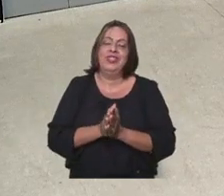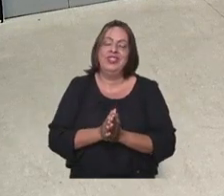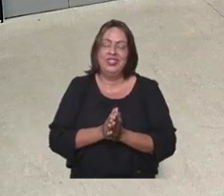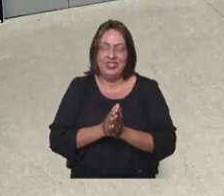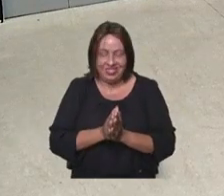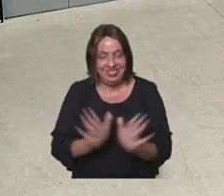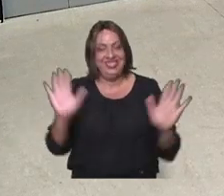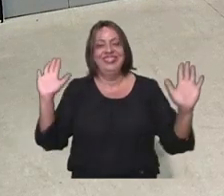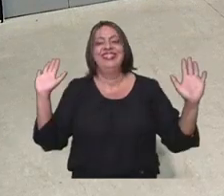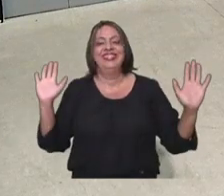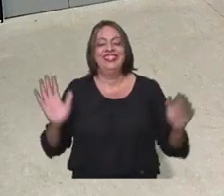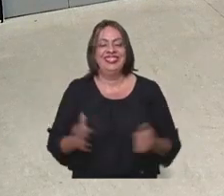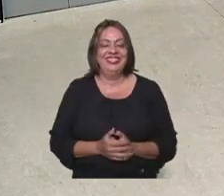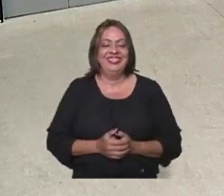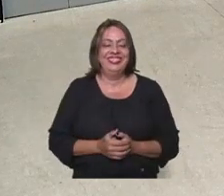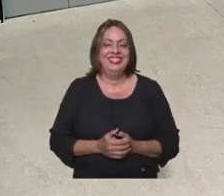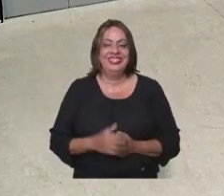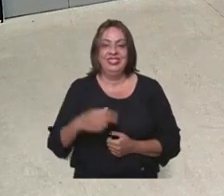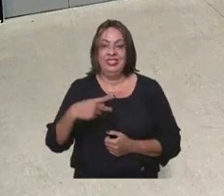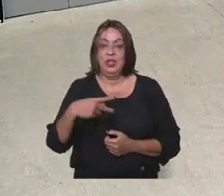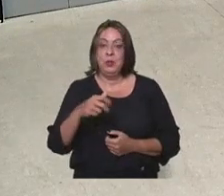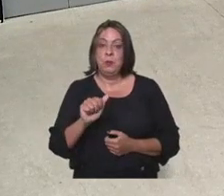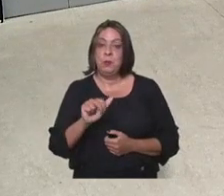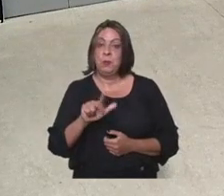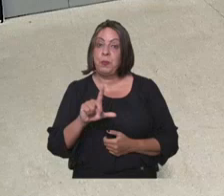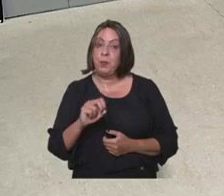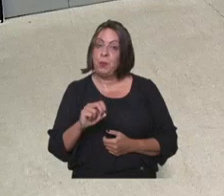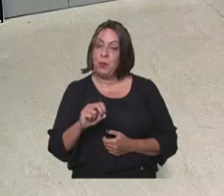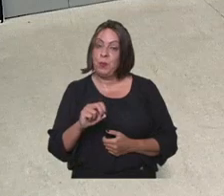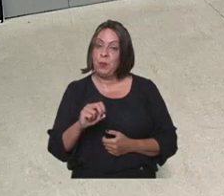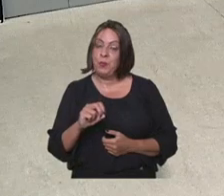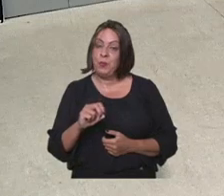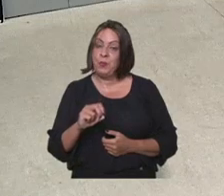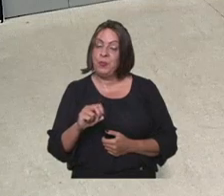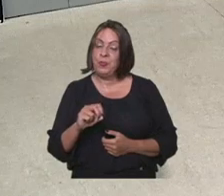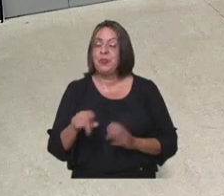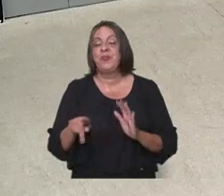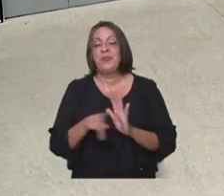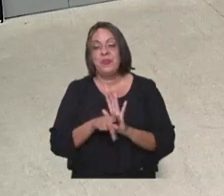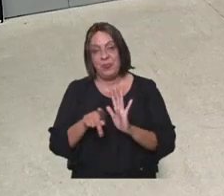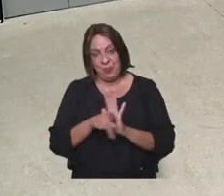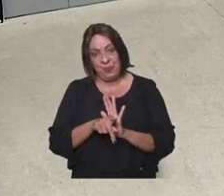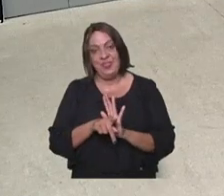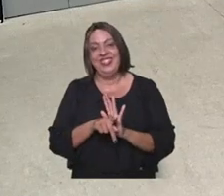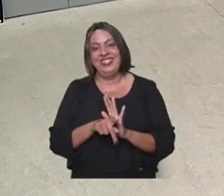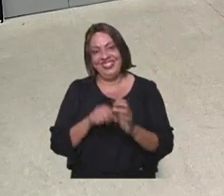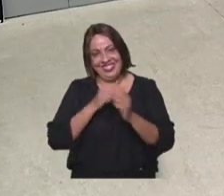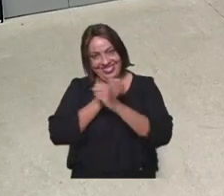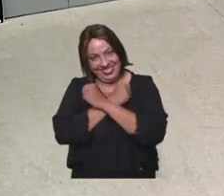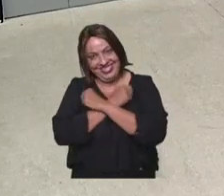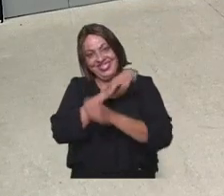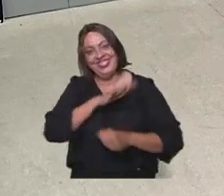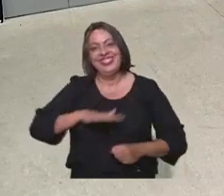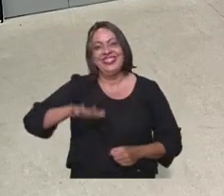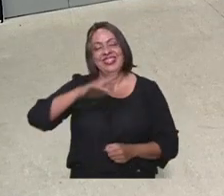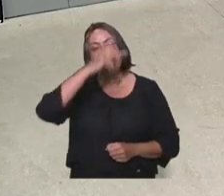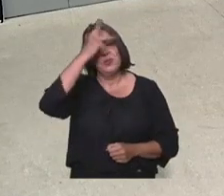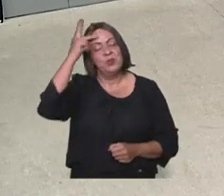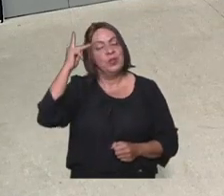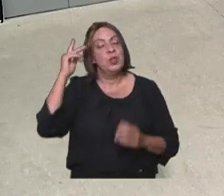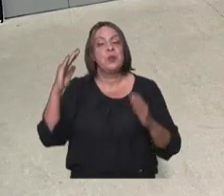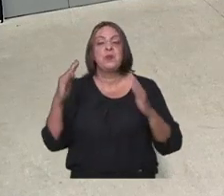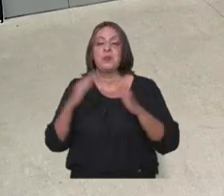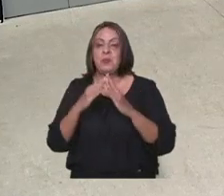lá. Alô, Paulo Marcos, o Marquinhos aí do Parque dos Faróis, pedindo um abraço para todos os moradores